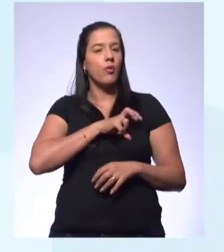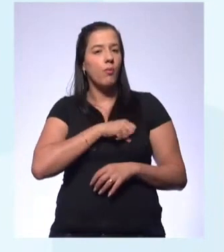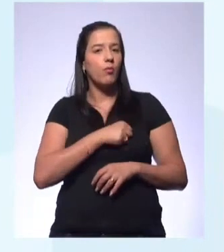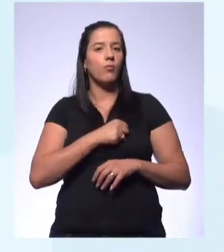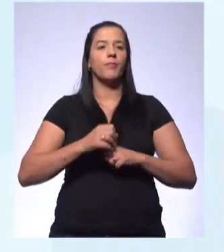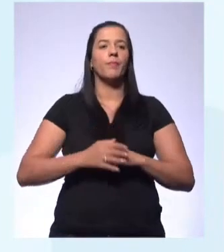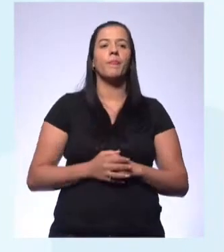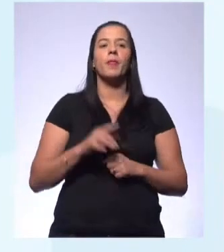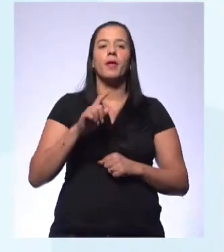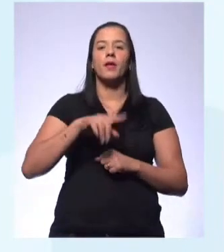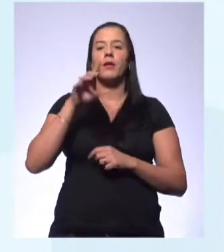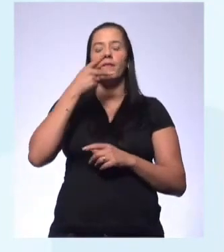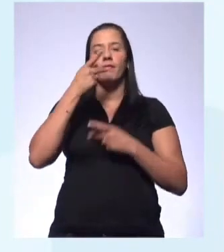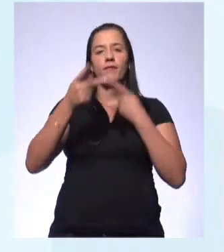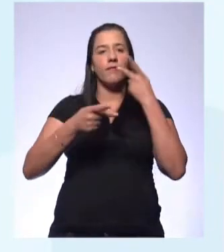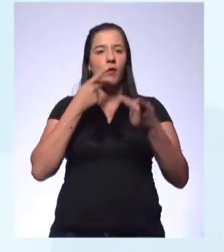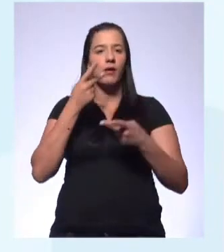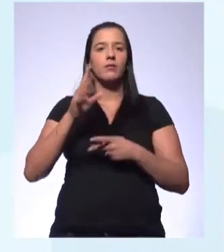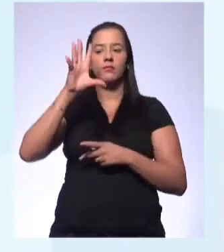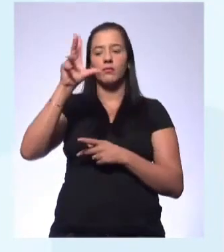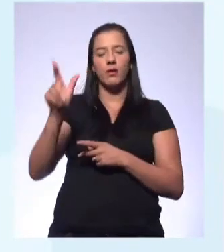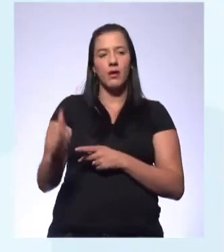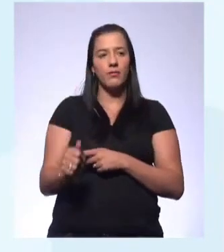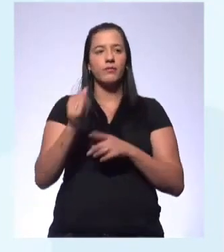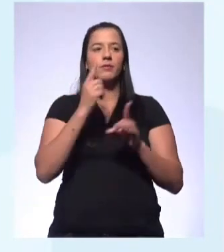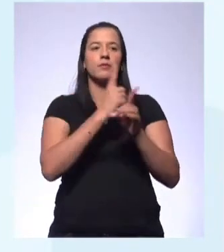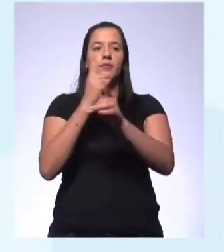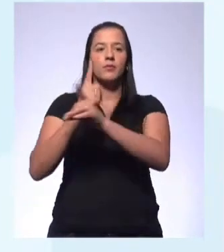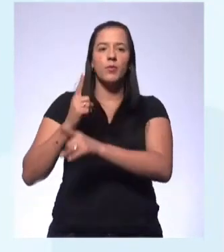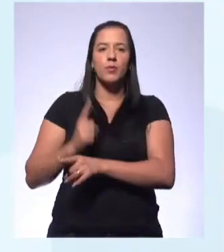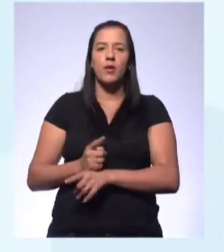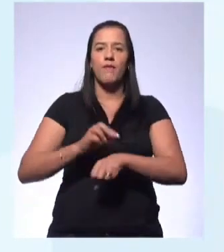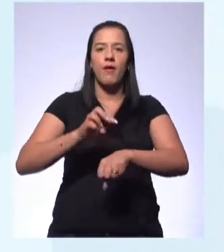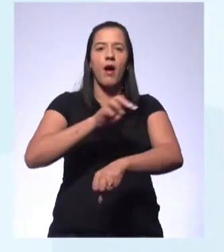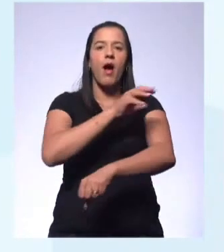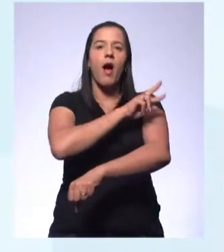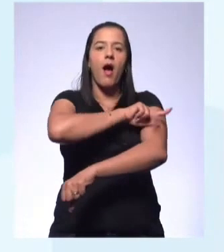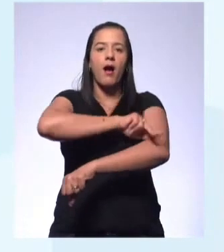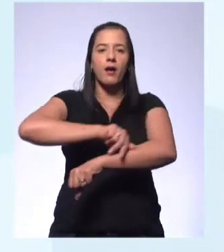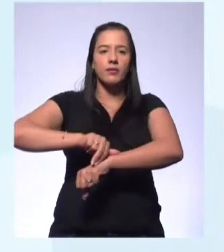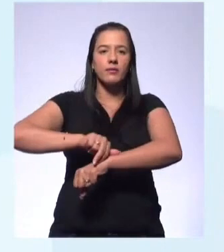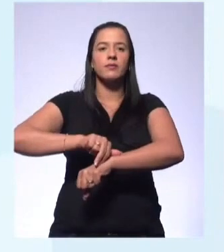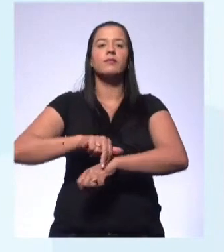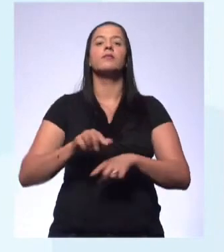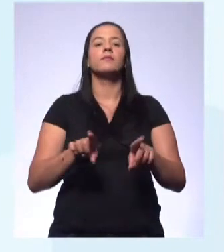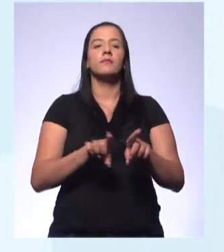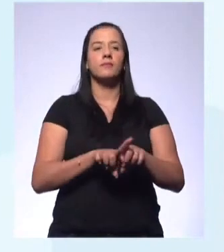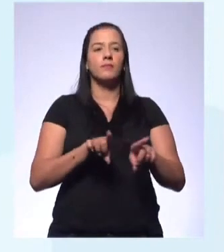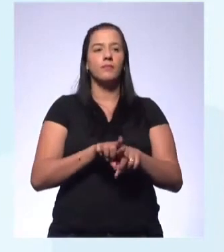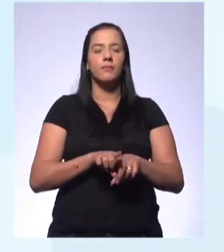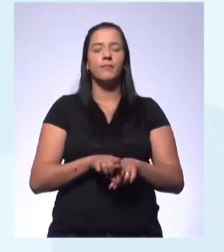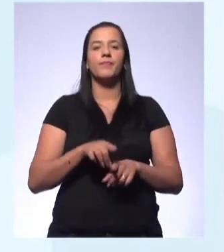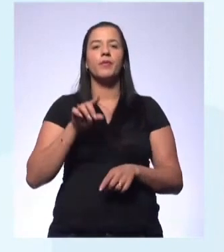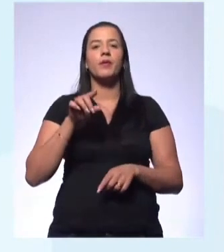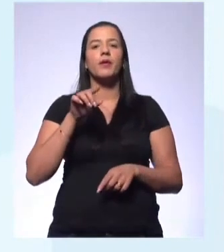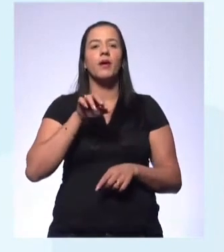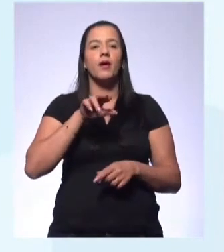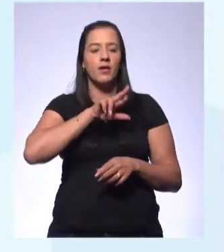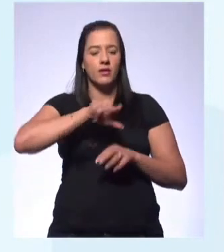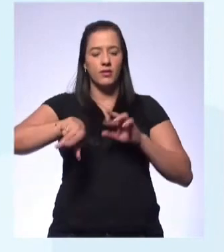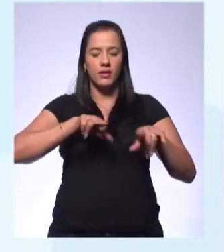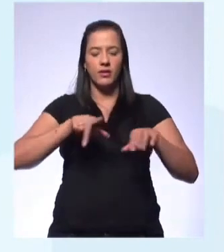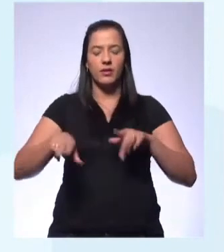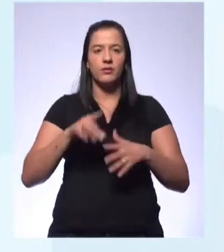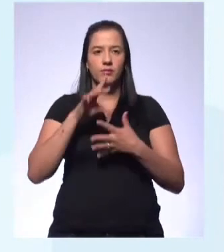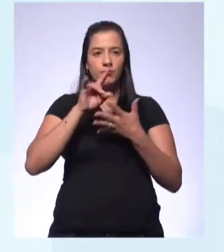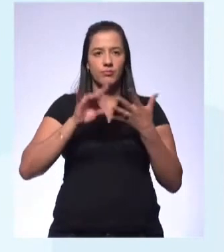africanas e descreve o sentimento de alienação que se encontrava à sua raça. Então, ao mesmo tempo, ele quer abrir os olhos, mas ele ainda tem características